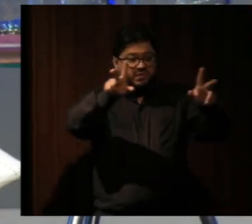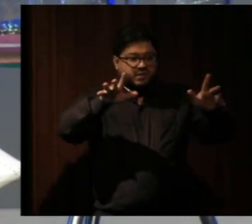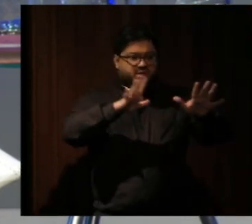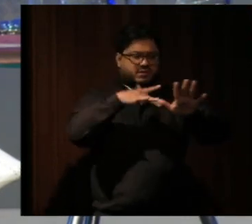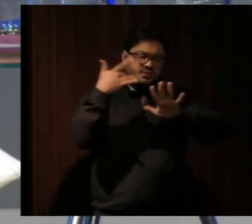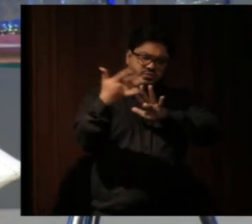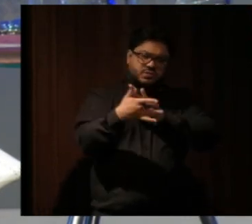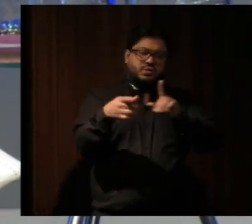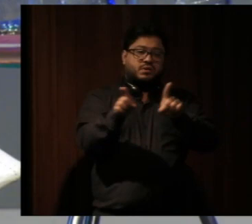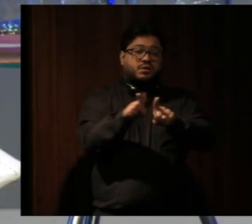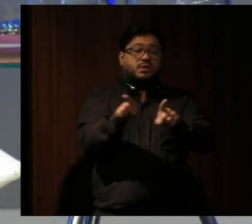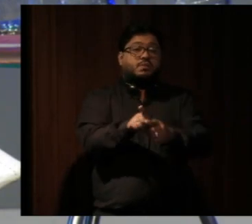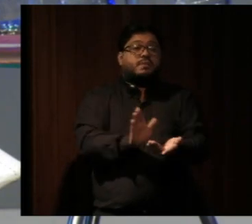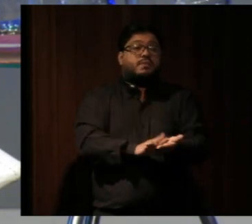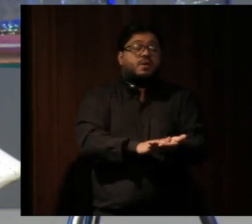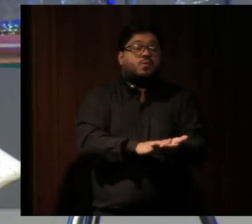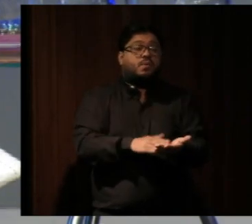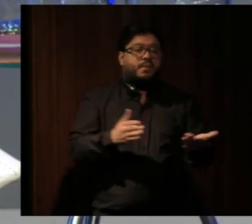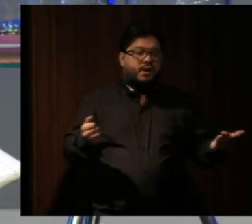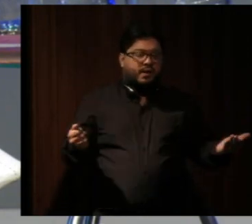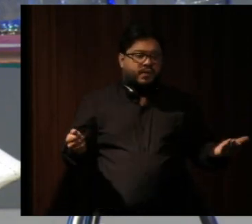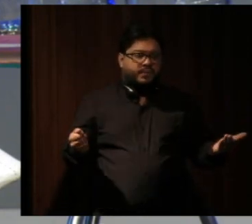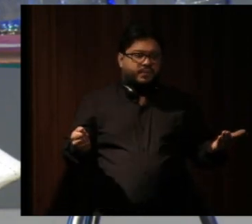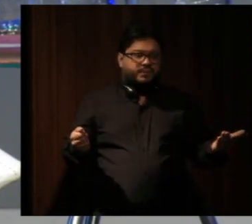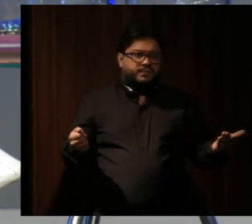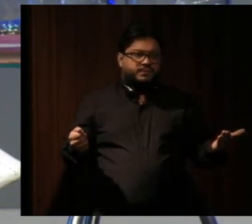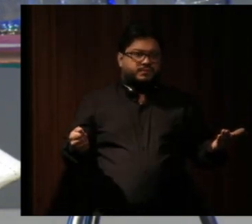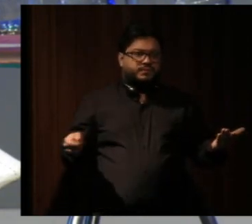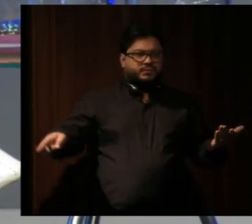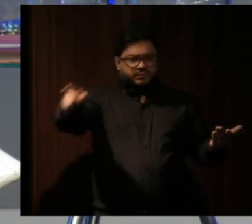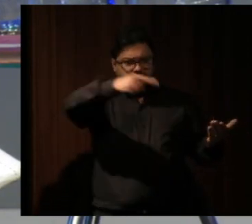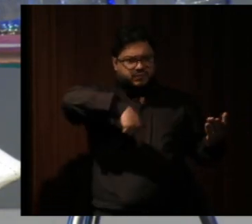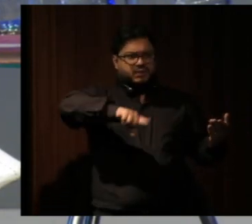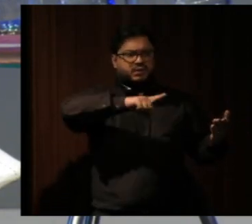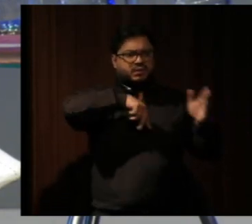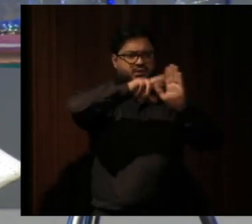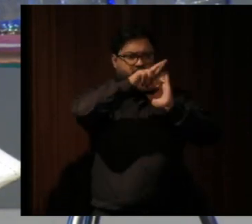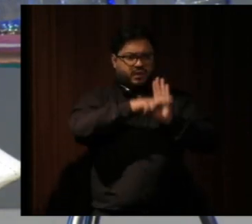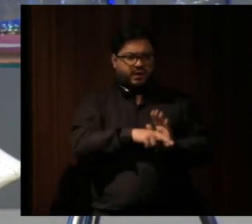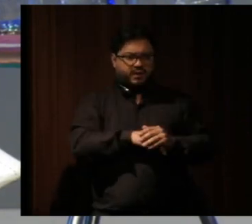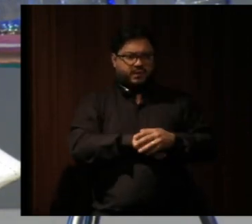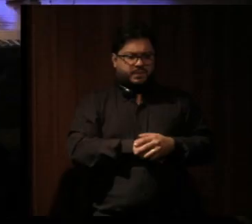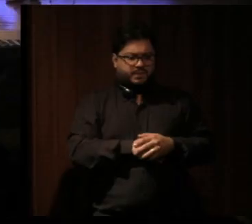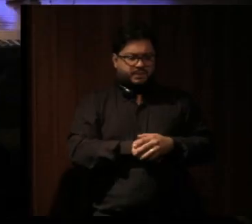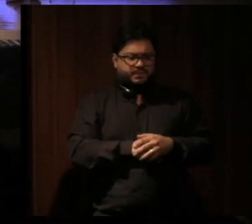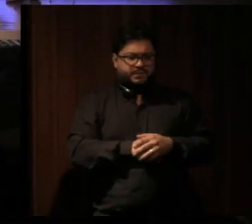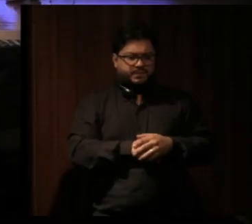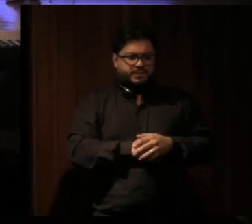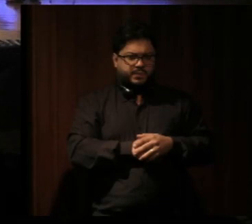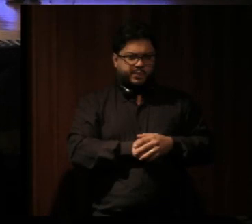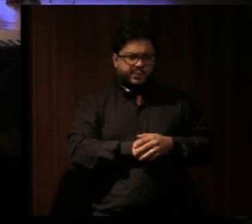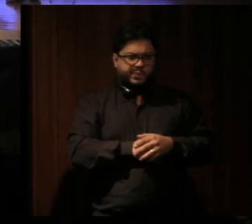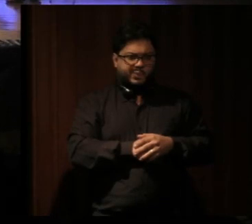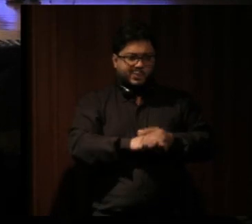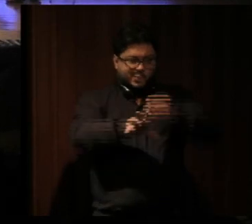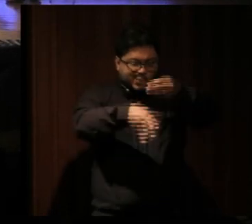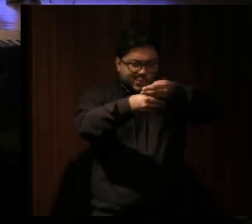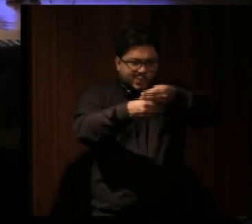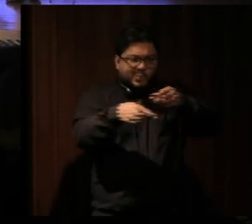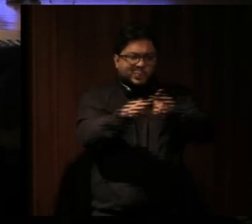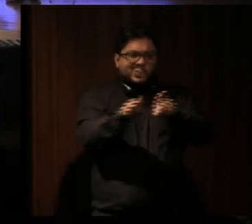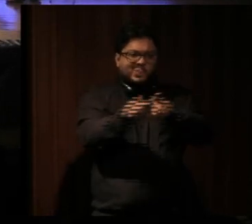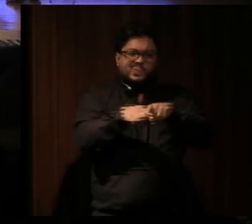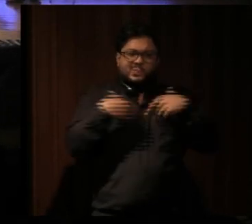redes sociais e para cobrar né que elas tenham também regras complementando também